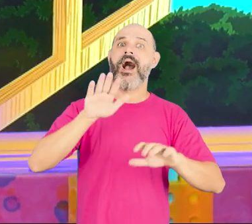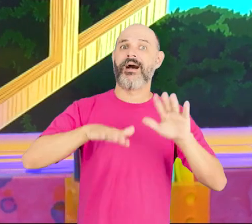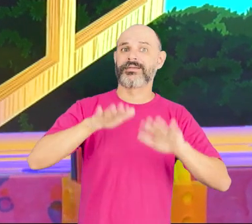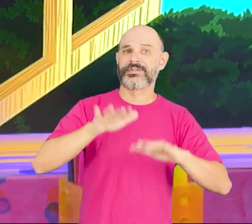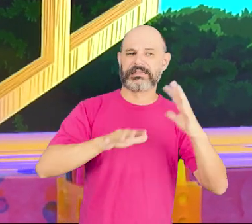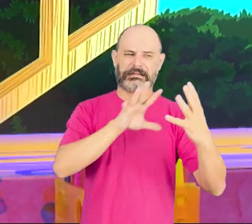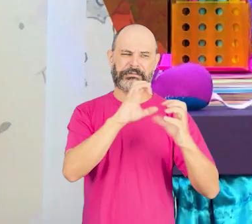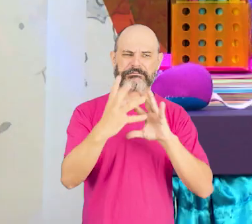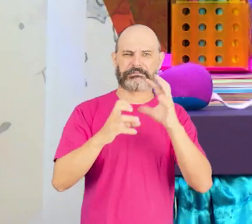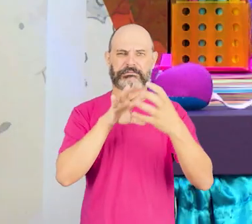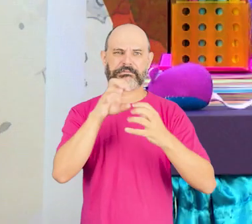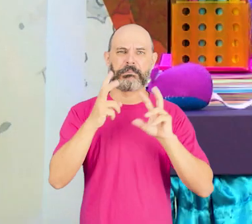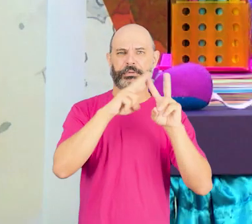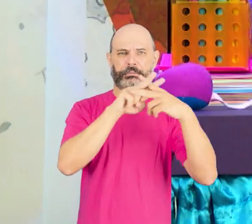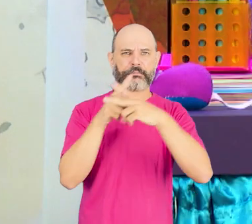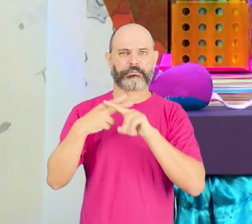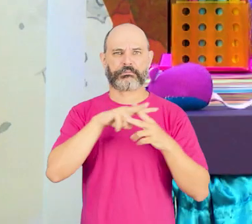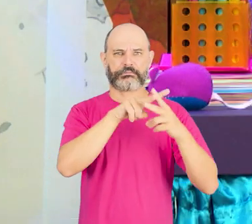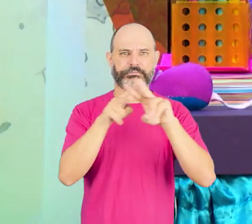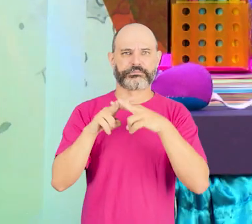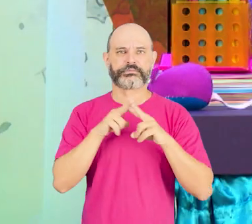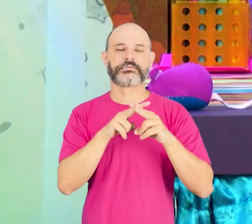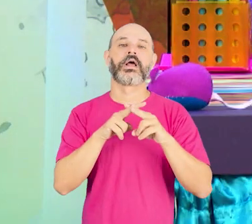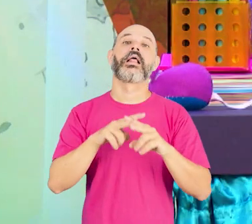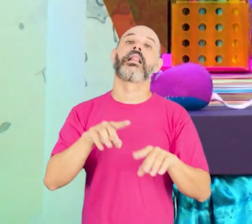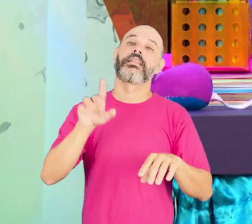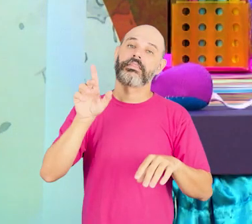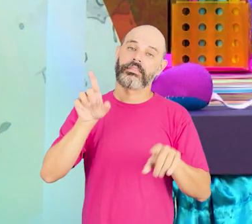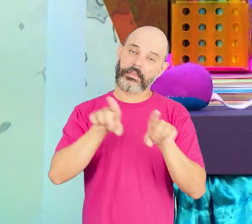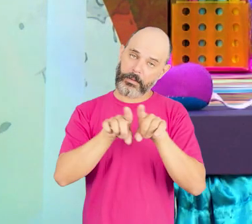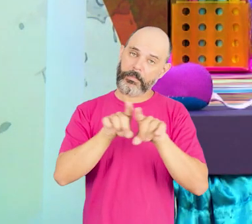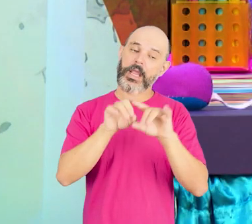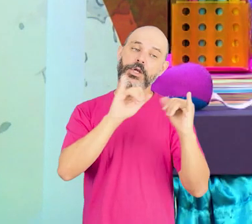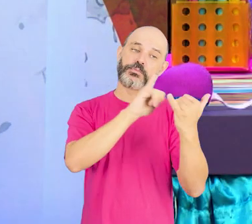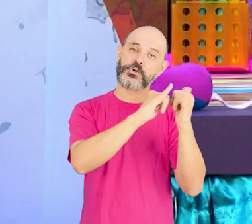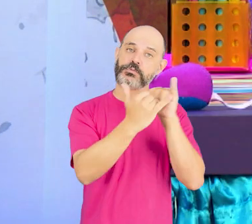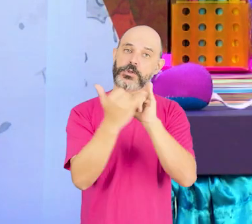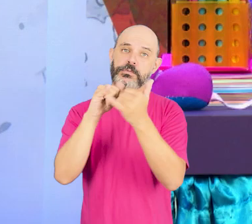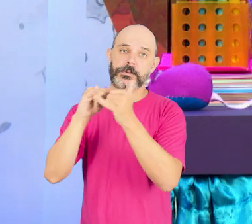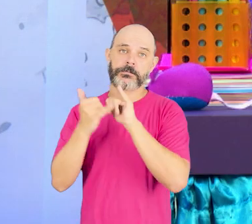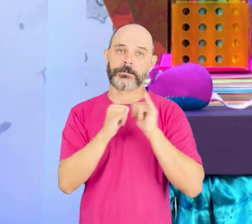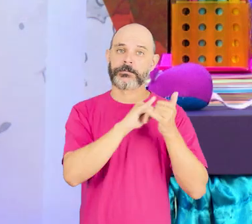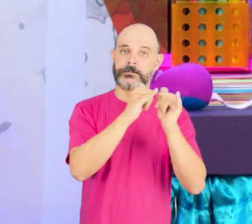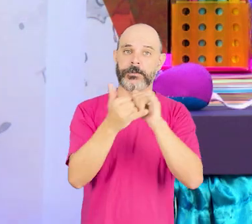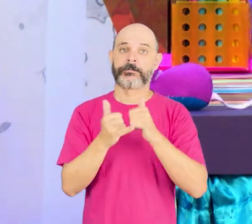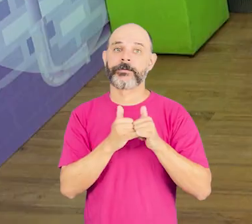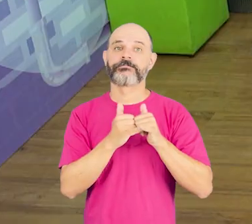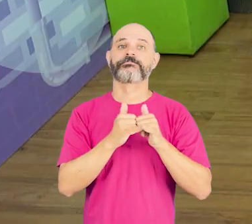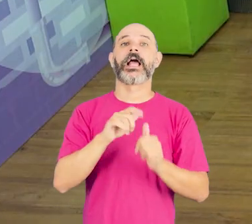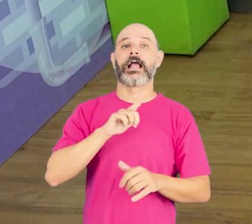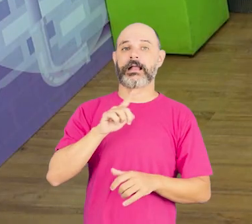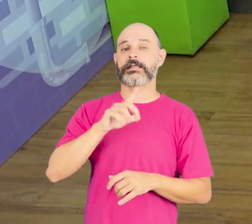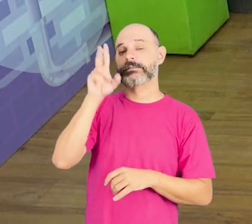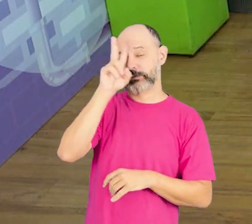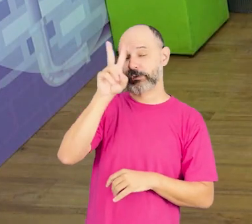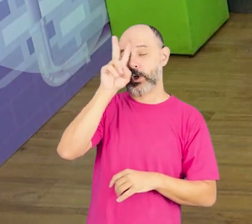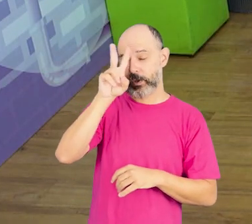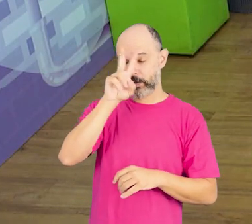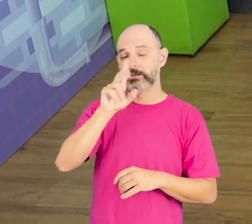brigando. E se reconciliando, devem ter muitas histórias.